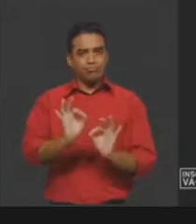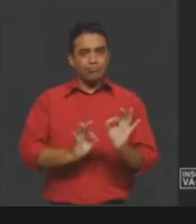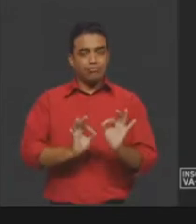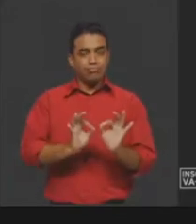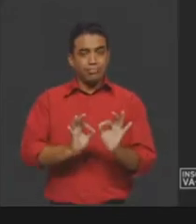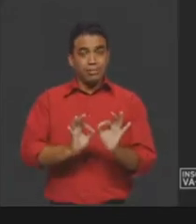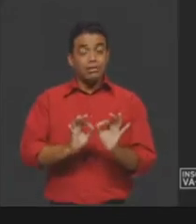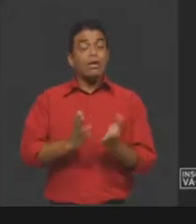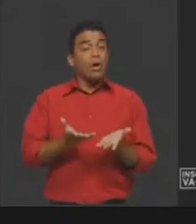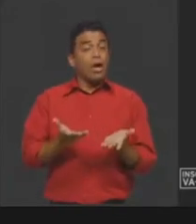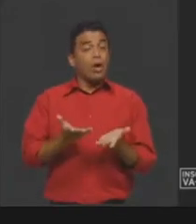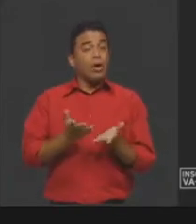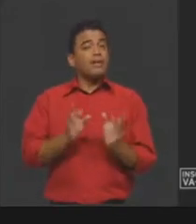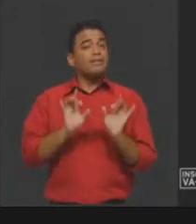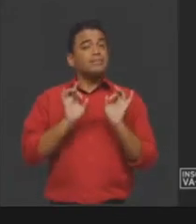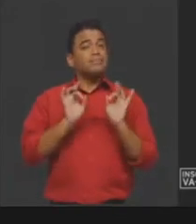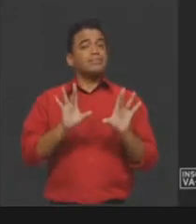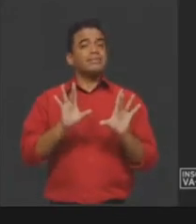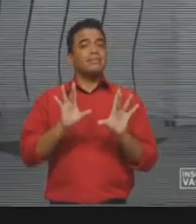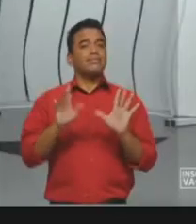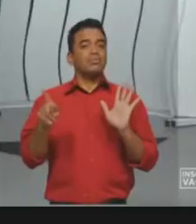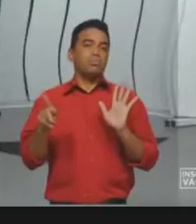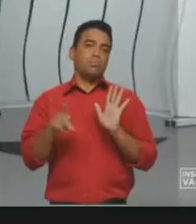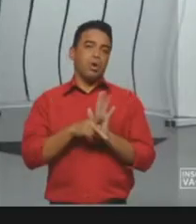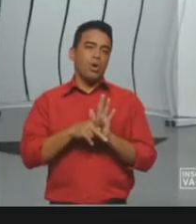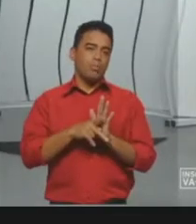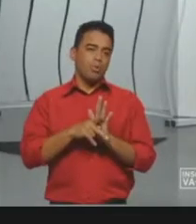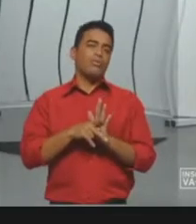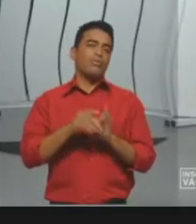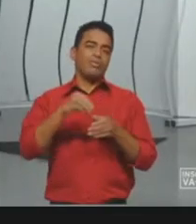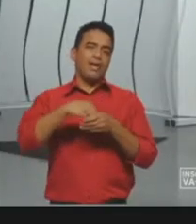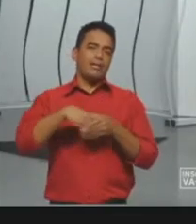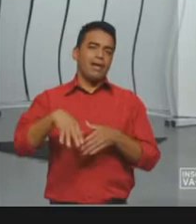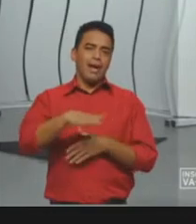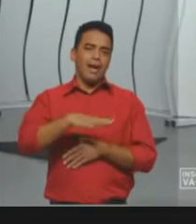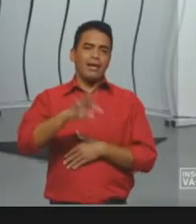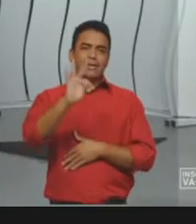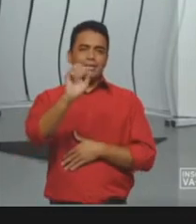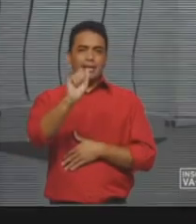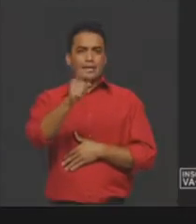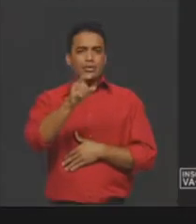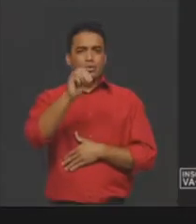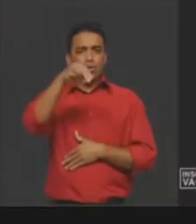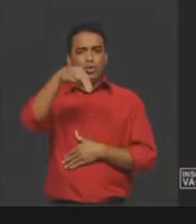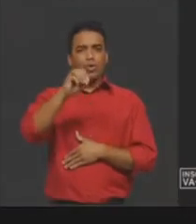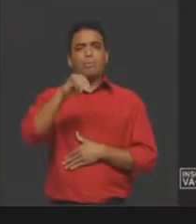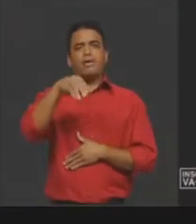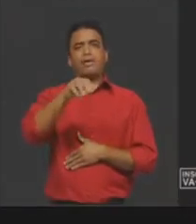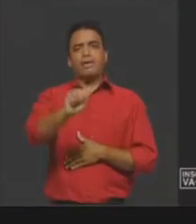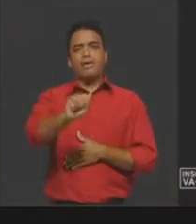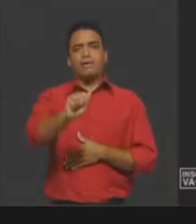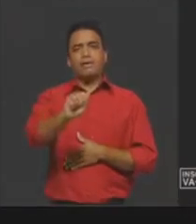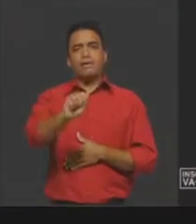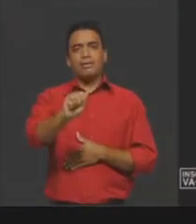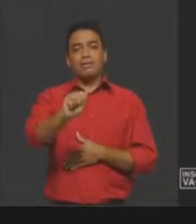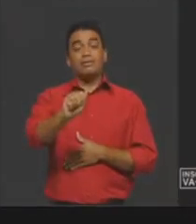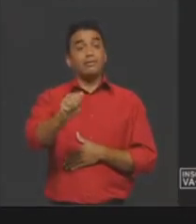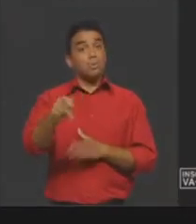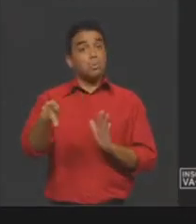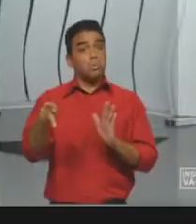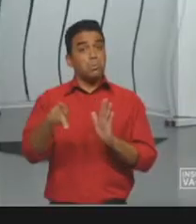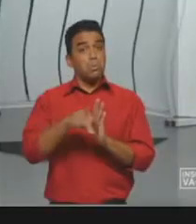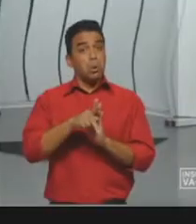importâncias específicas do estudo da taxonomia. Identificação, de seres úteis às atividades